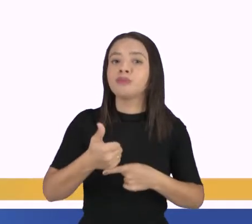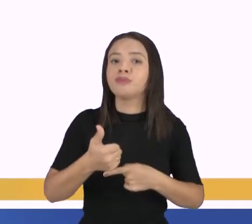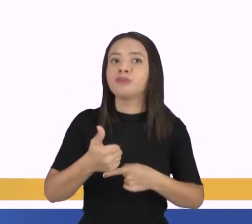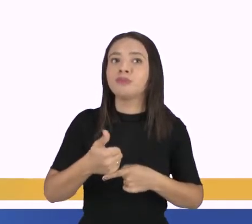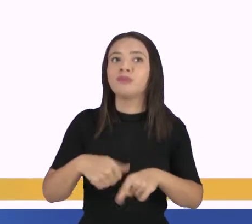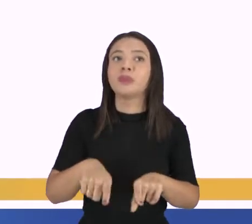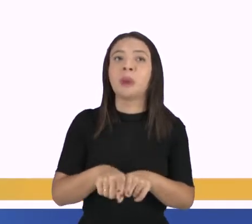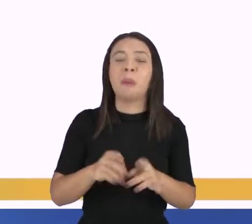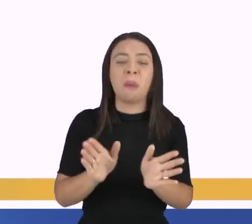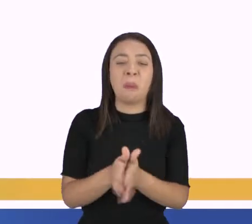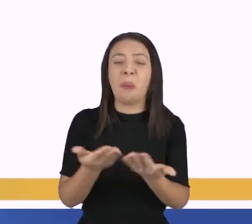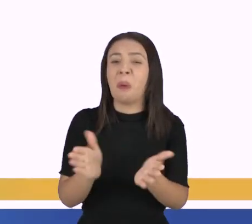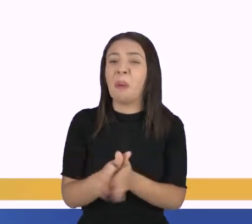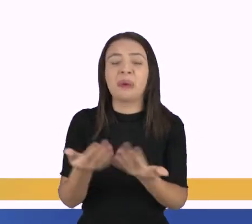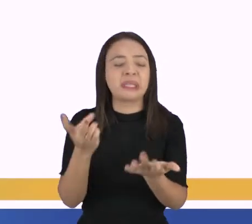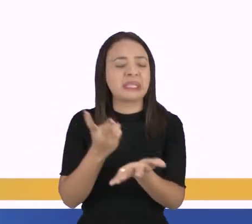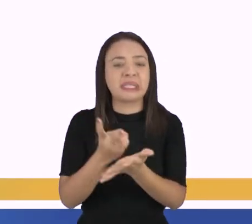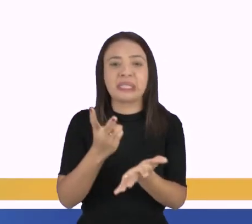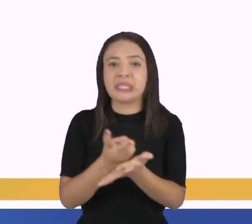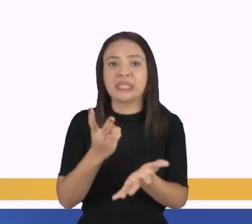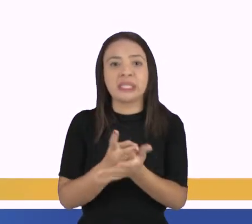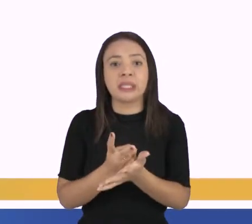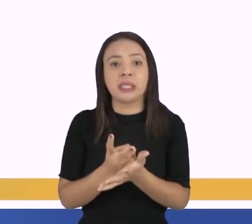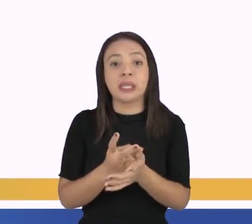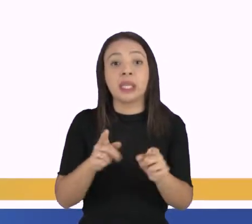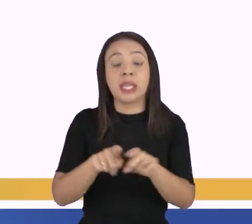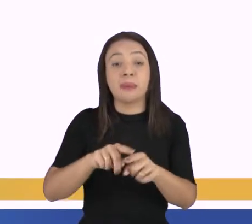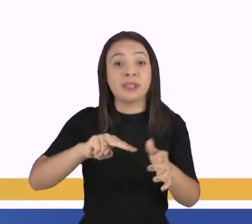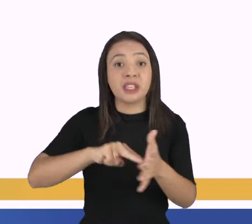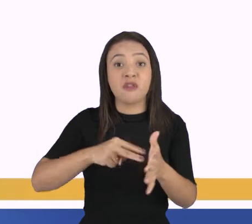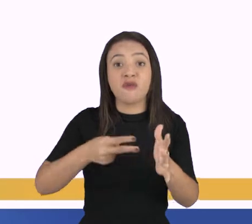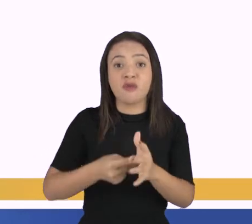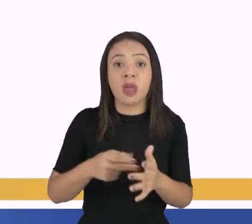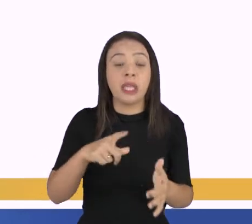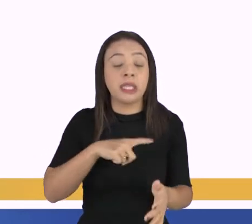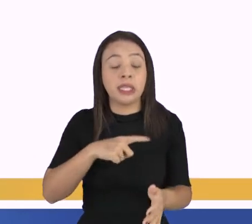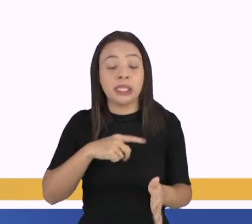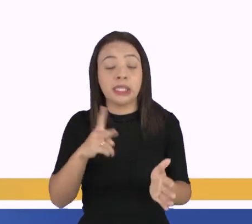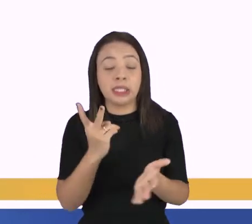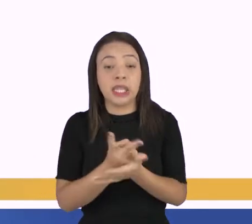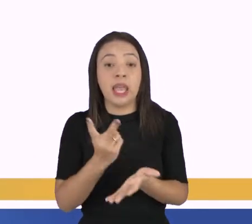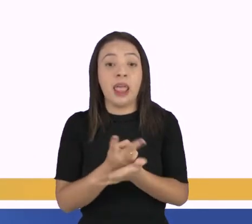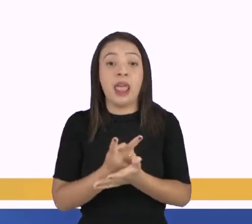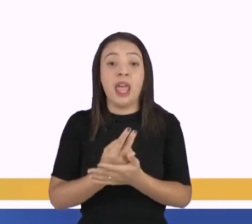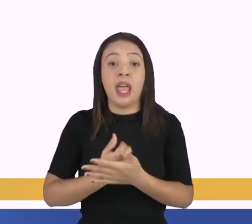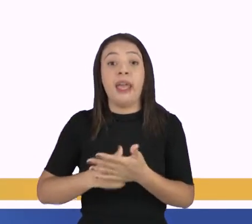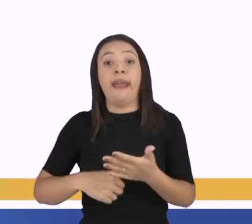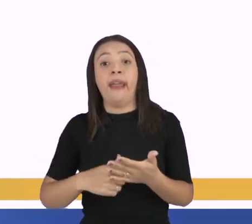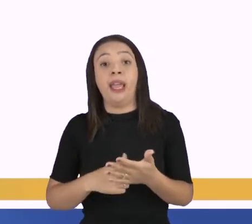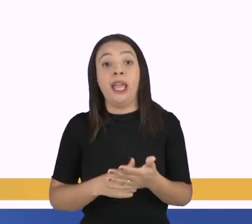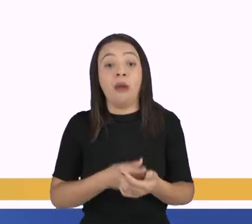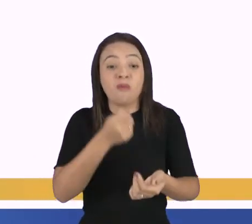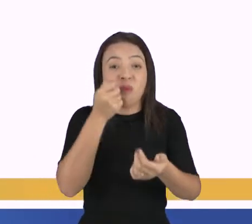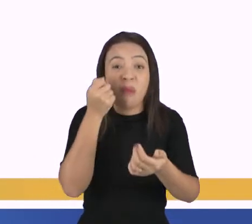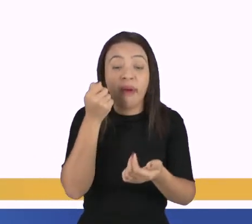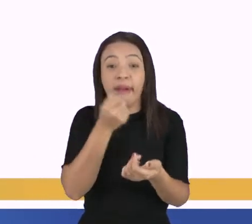pobreza e miséria se tornaram sinônimo de crimes e perigo, gerando uma forte discriminação